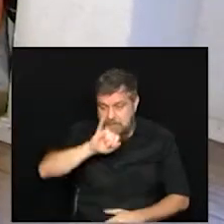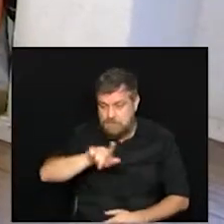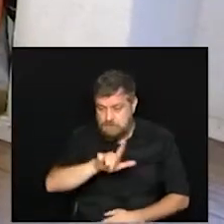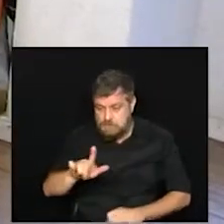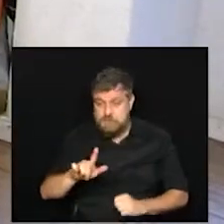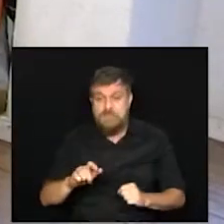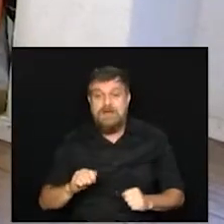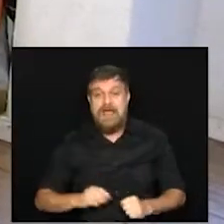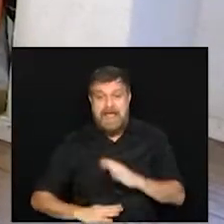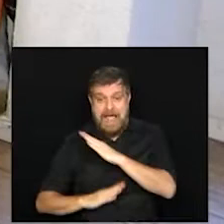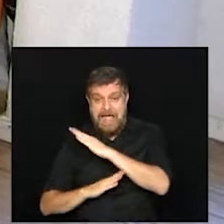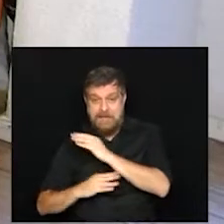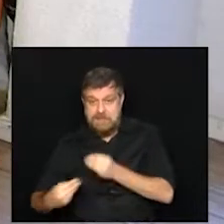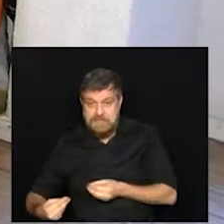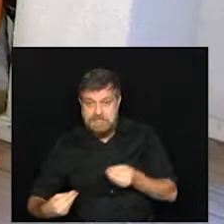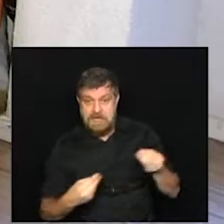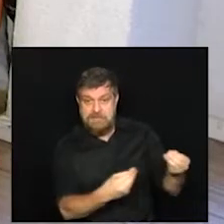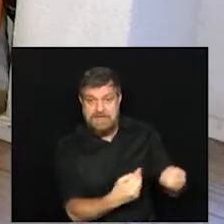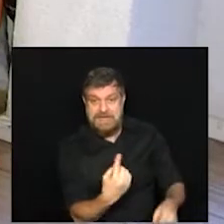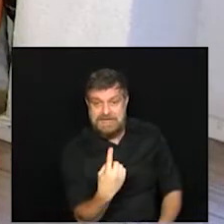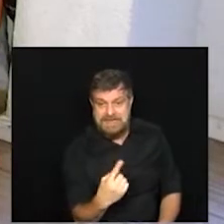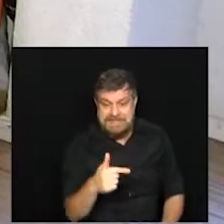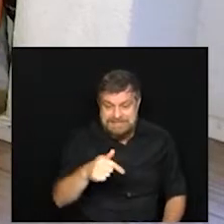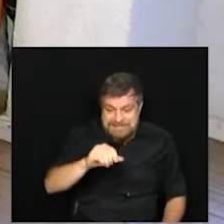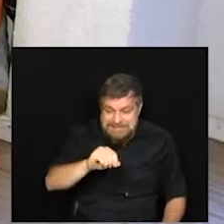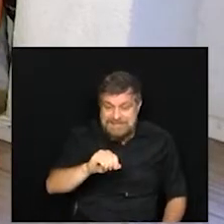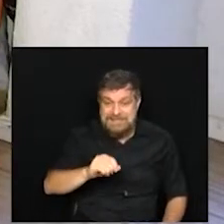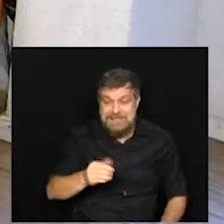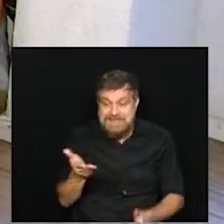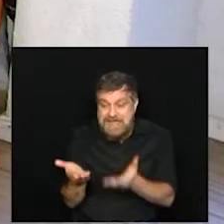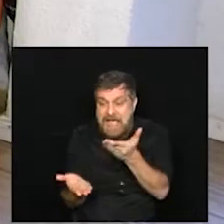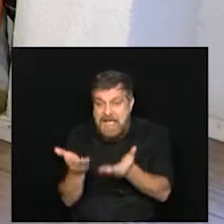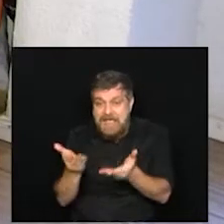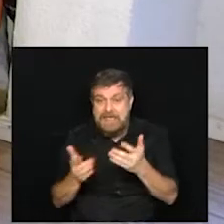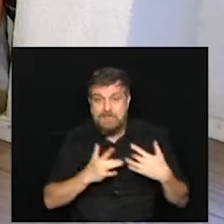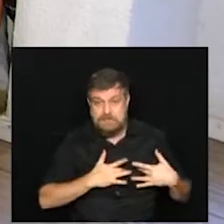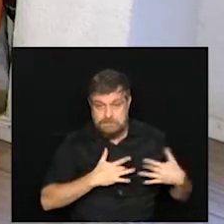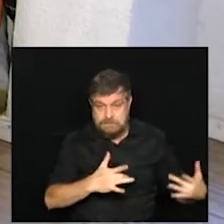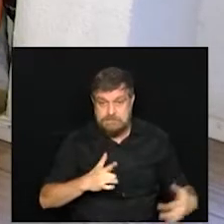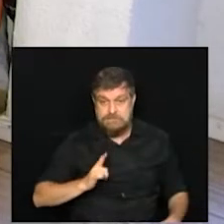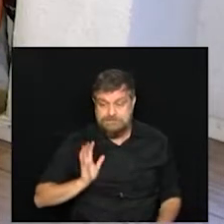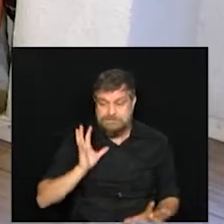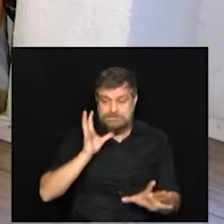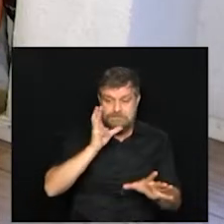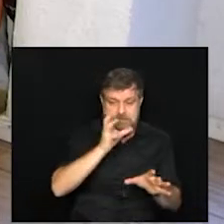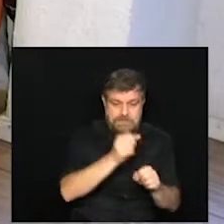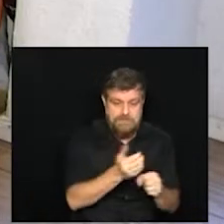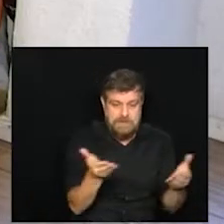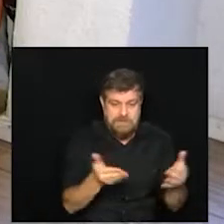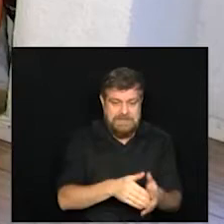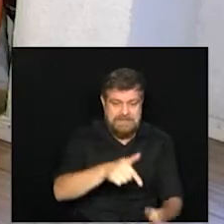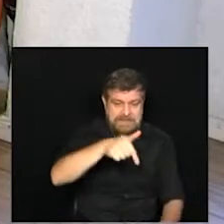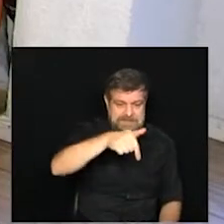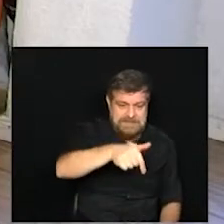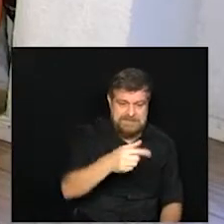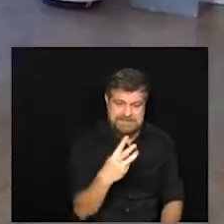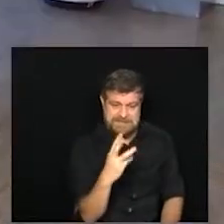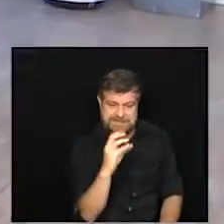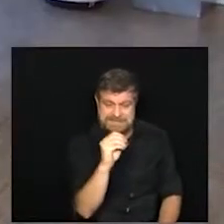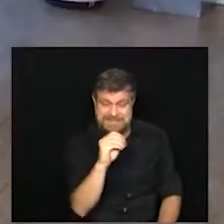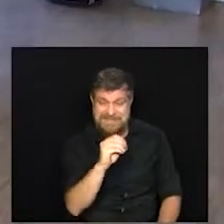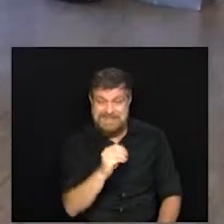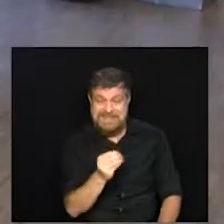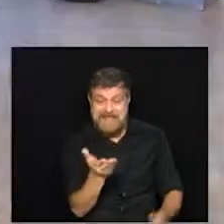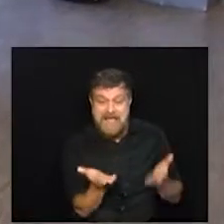encaminhado 170 quilos de doações, e com isso nós temos agora 730 quilos de